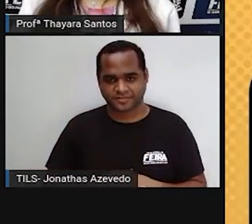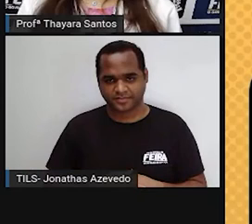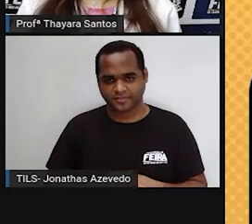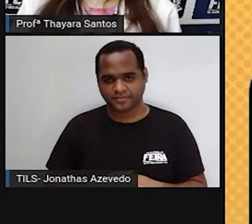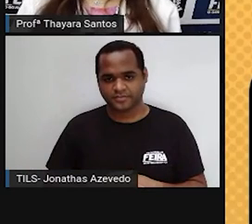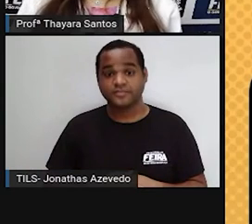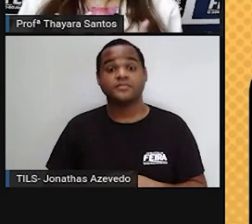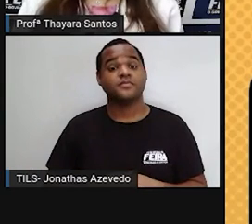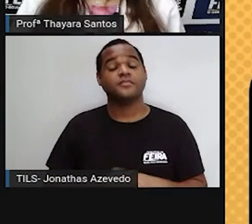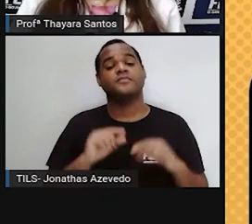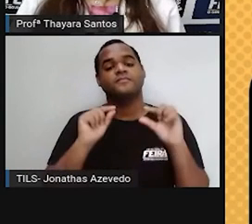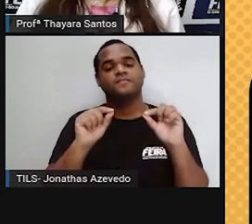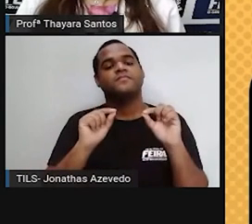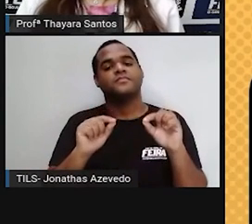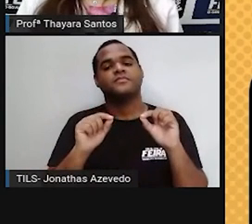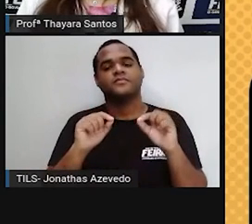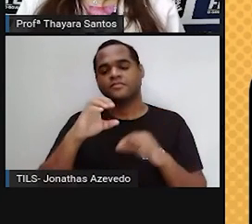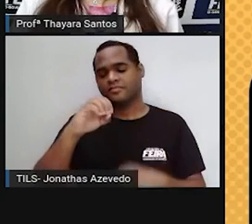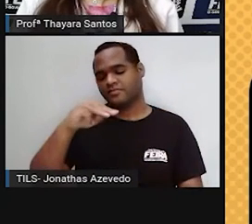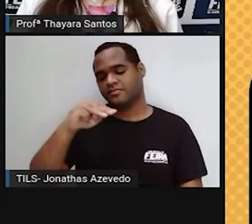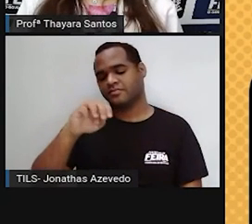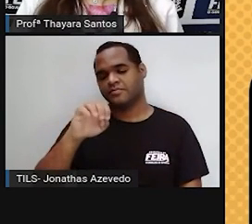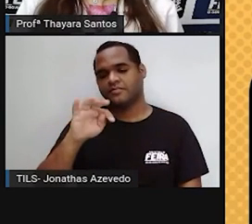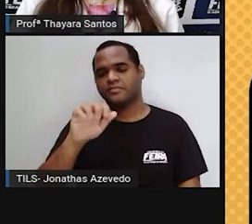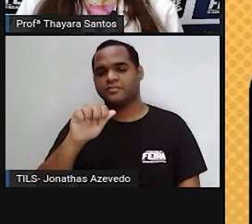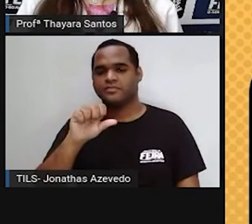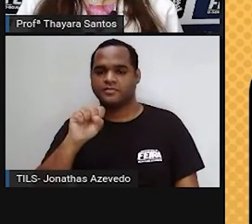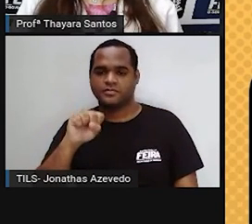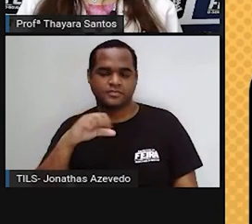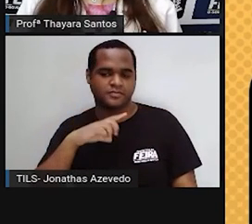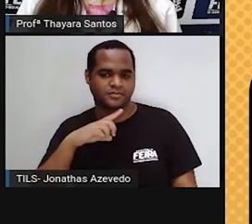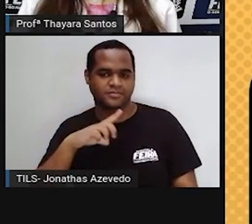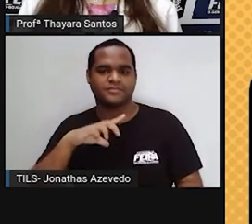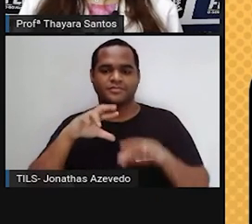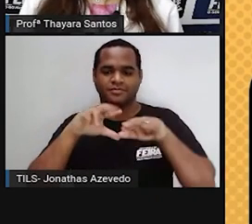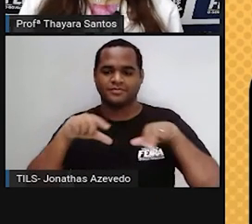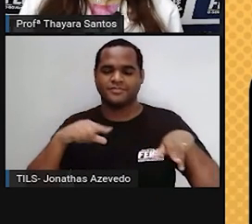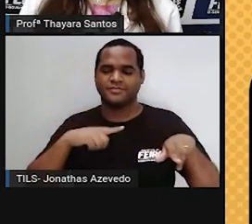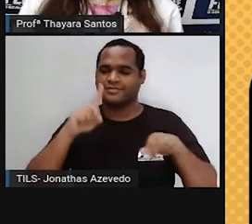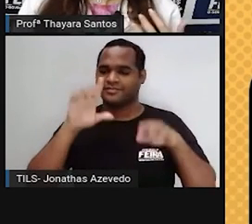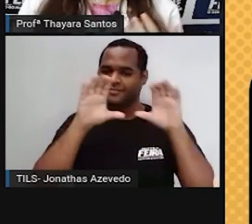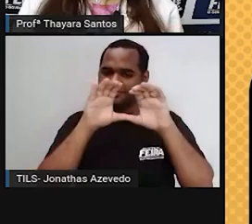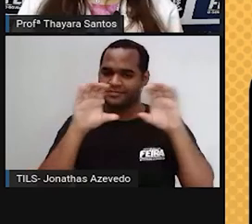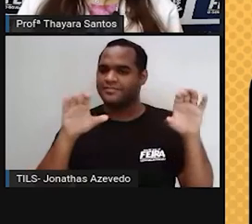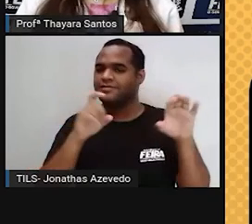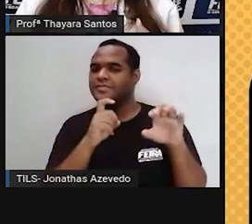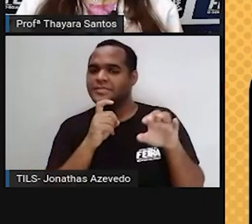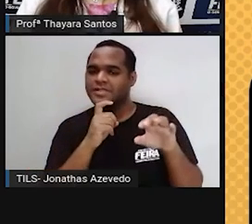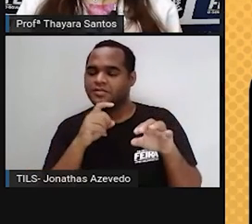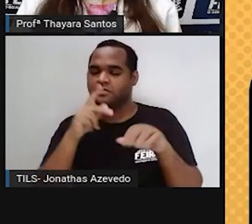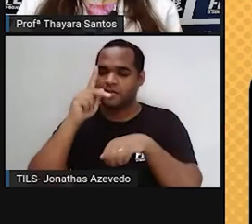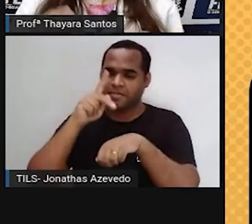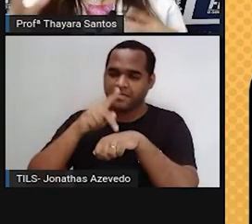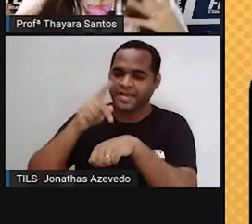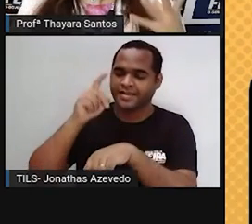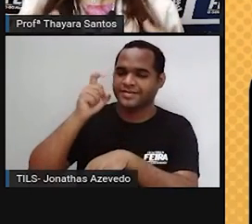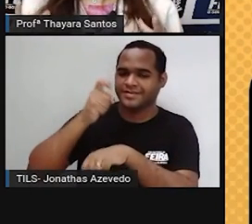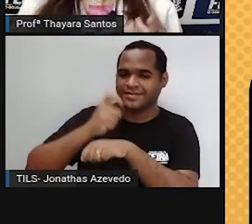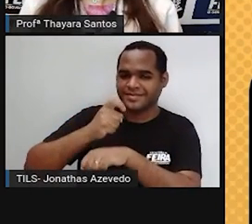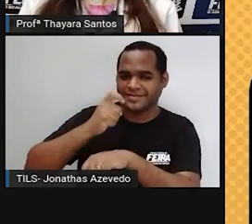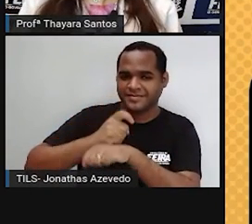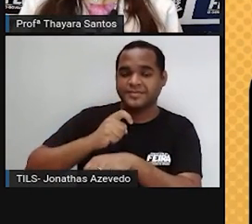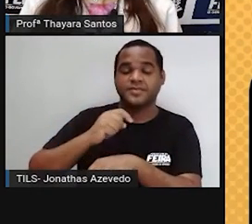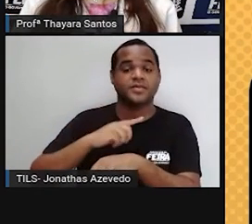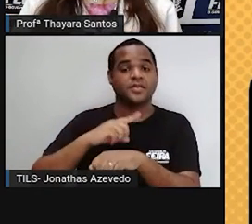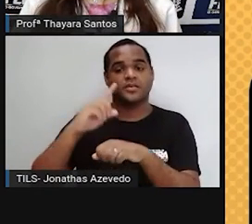E o que são esses cometas? Os cometas são corpos celestes que vão ser formados por gelo, rocha, e eles giram de forma